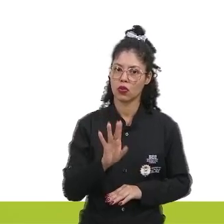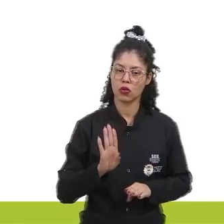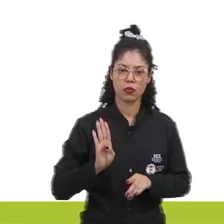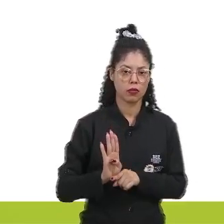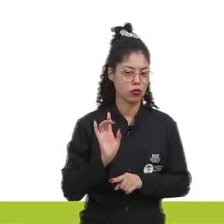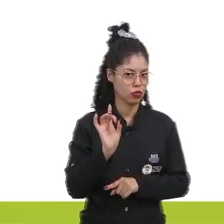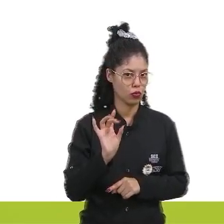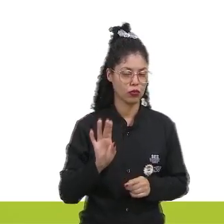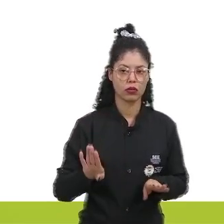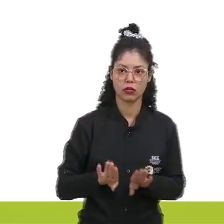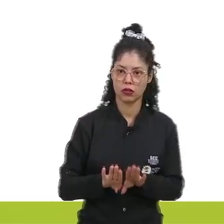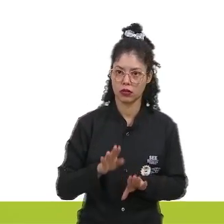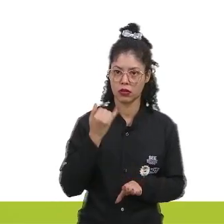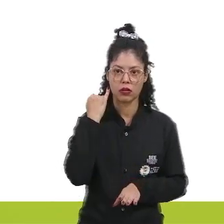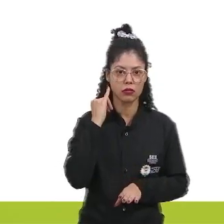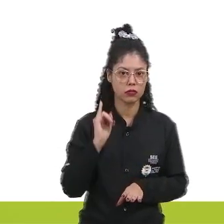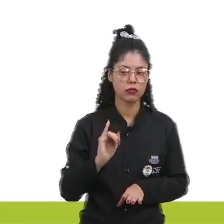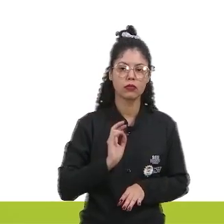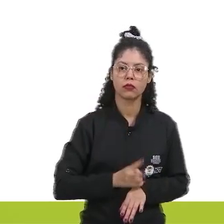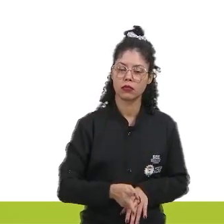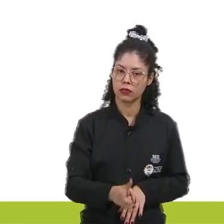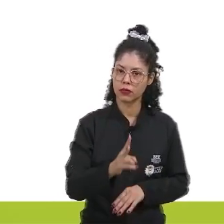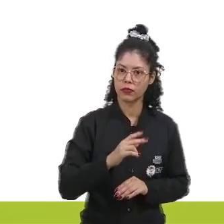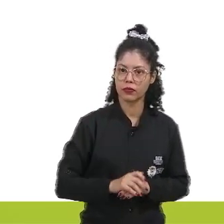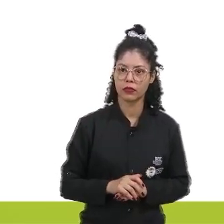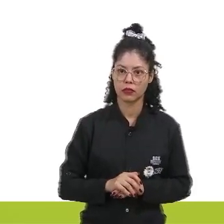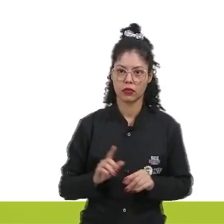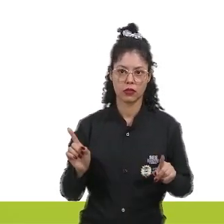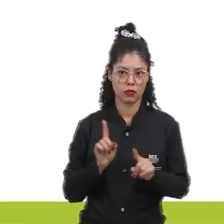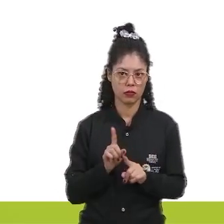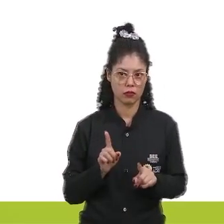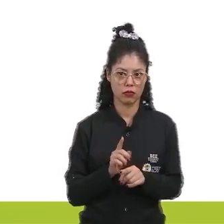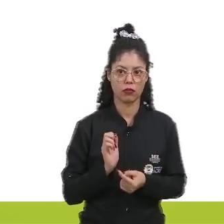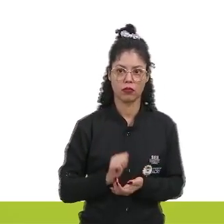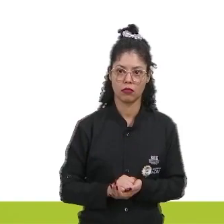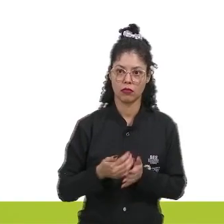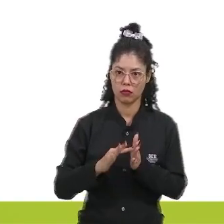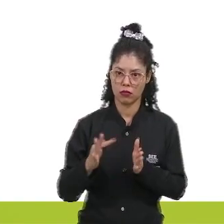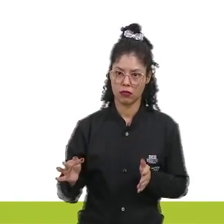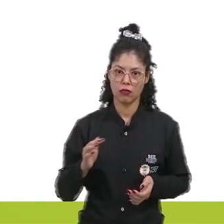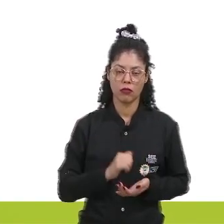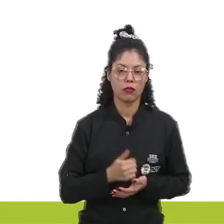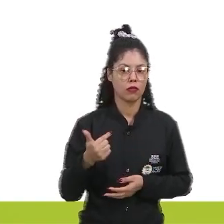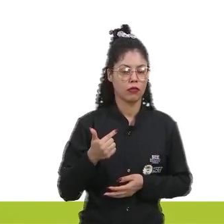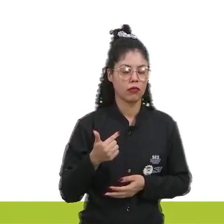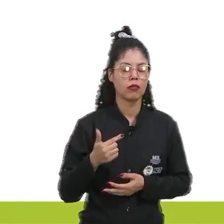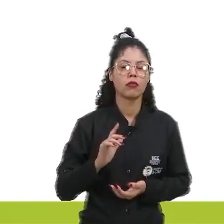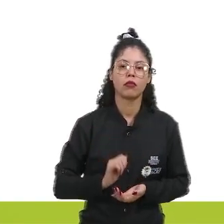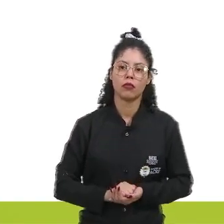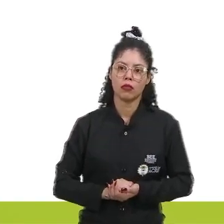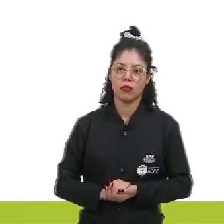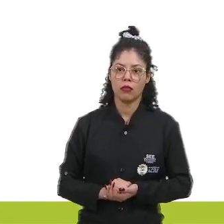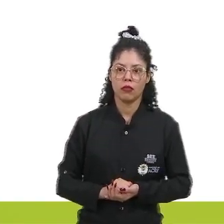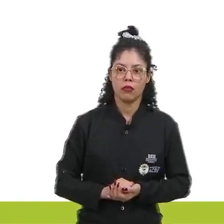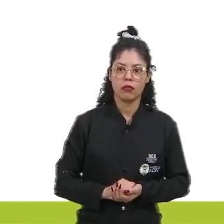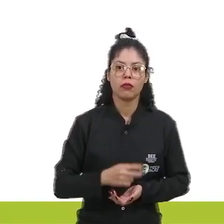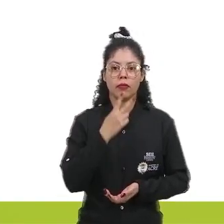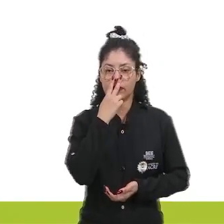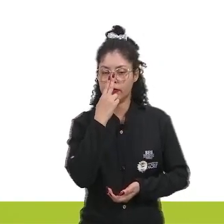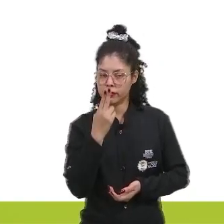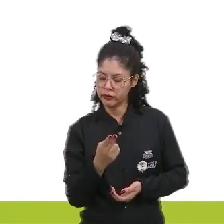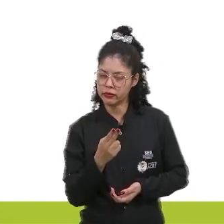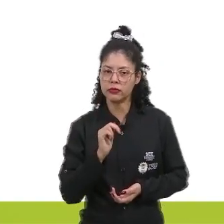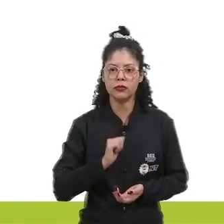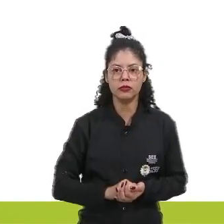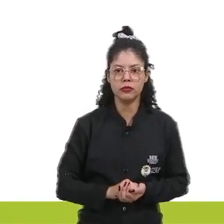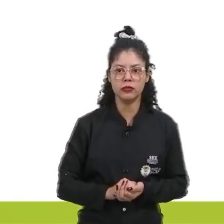não. Aí você tem a ideia de uma função constante. Essa aqui não é uma função constante, é chamada de função de segundo grau. Essa aqui, parece ser uma